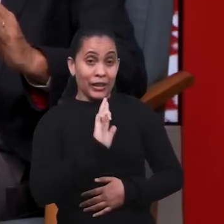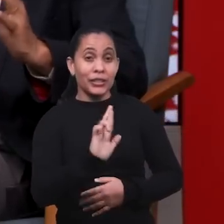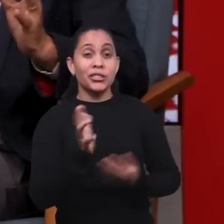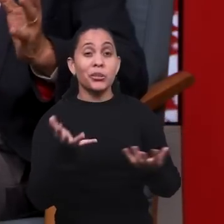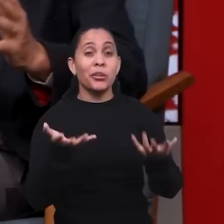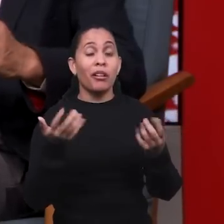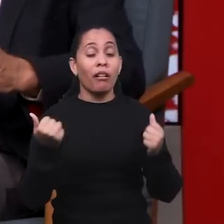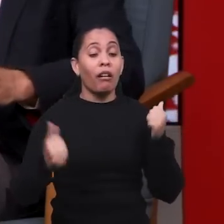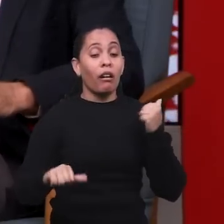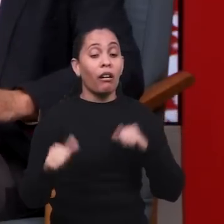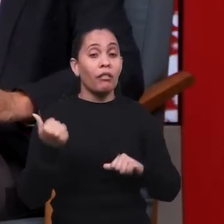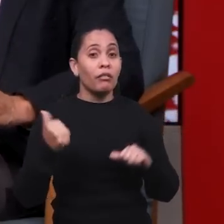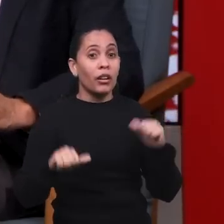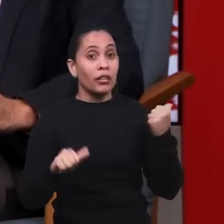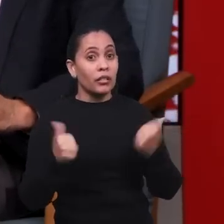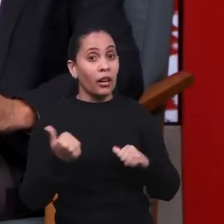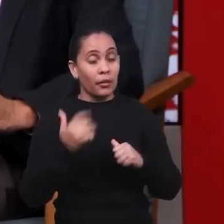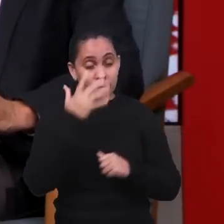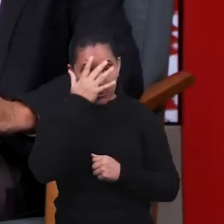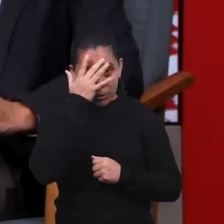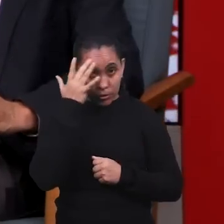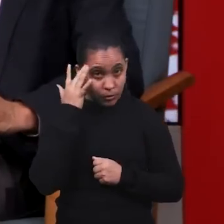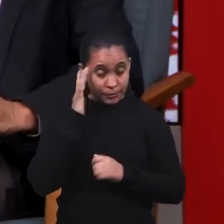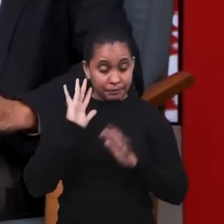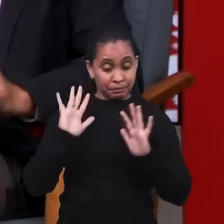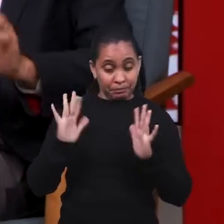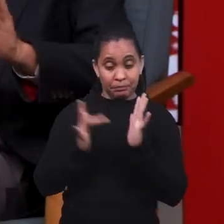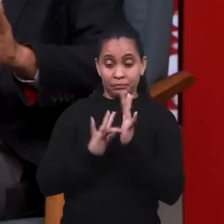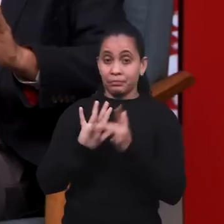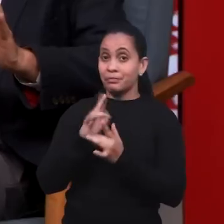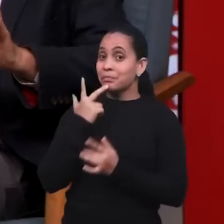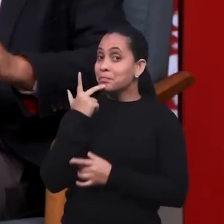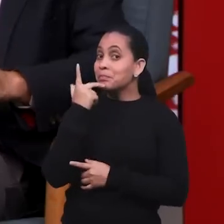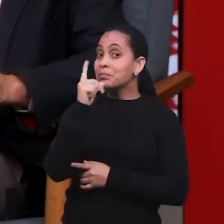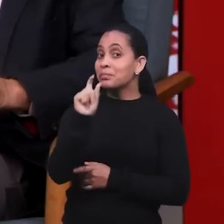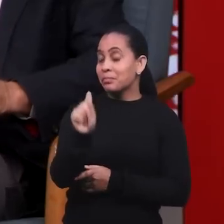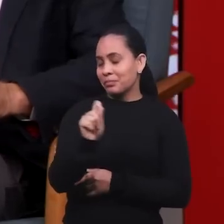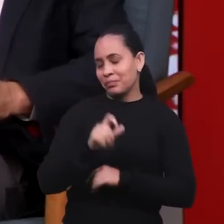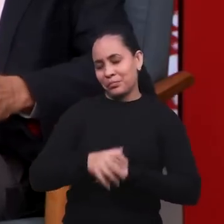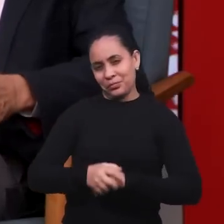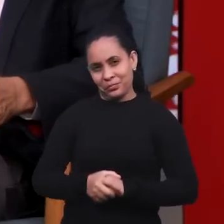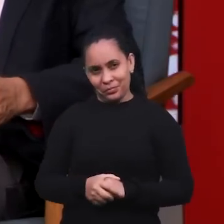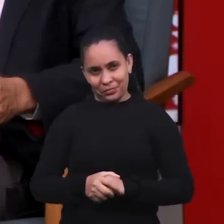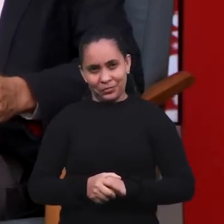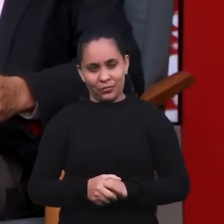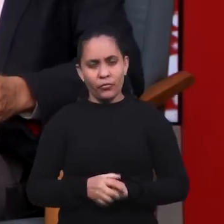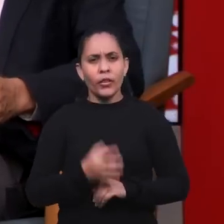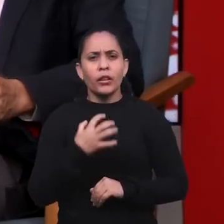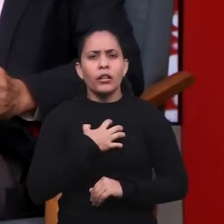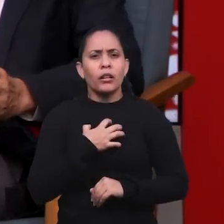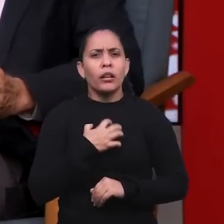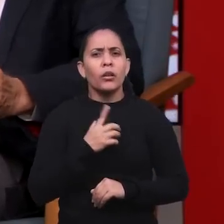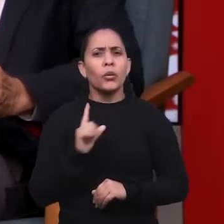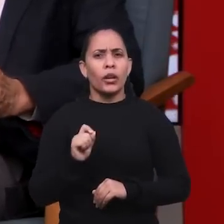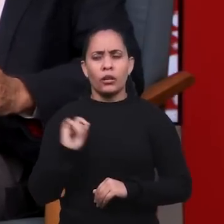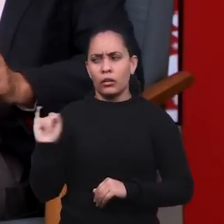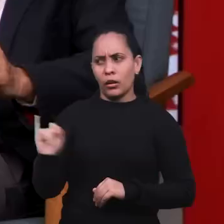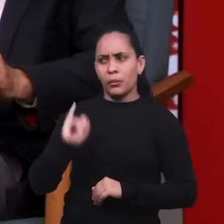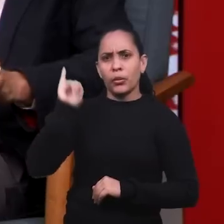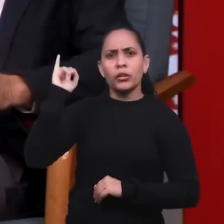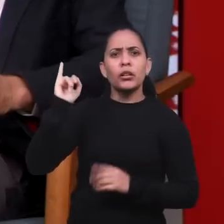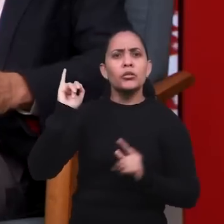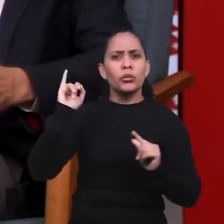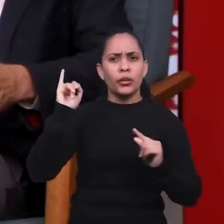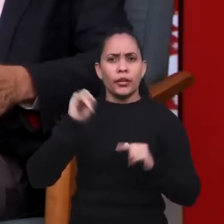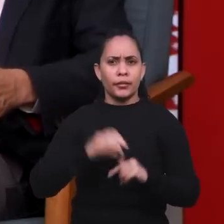vezes quer avaliar o homem, mas Jesus está falando aquilo ali não no sentido de que